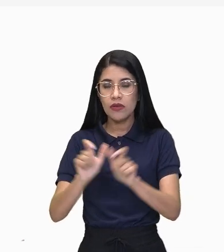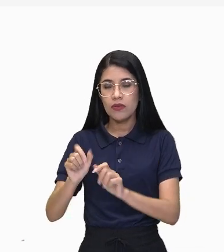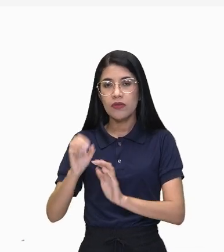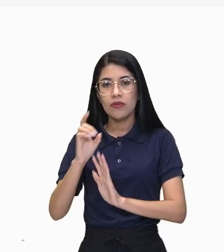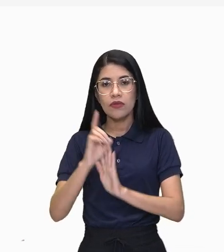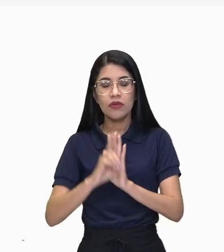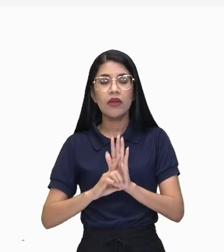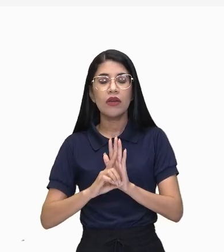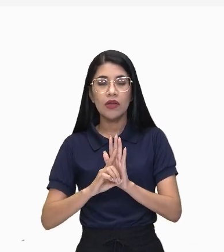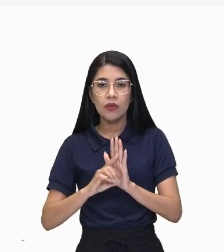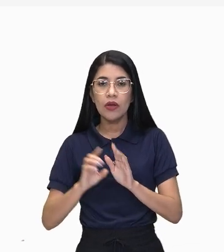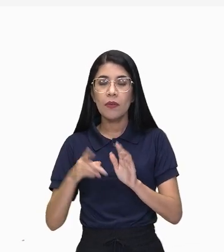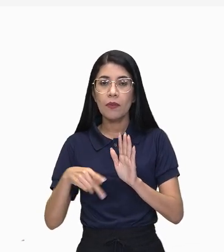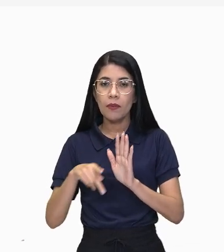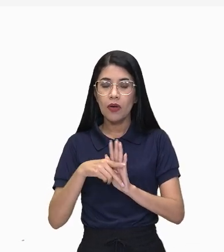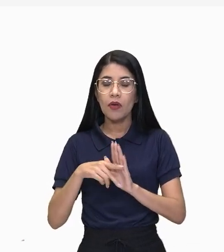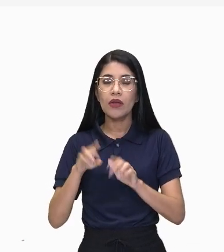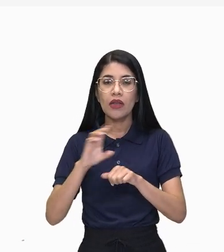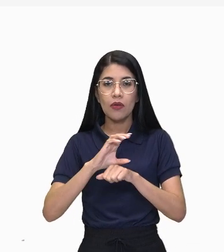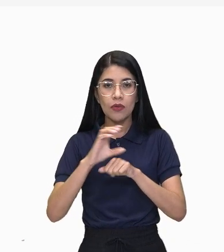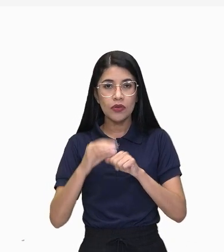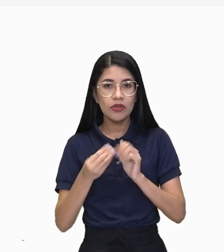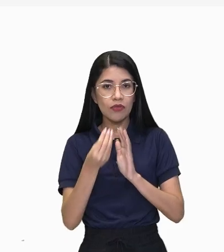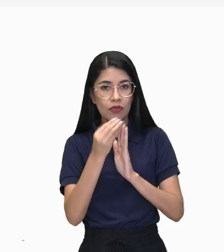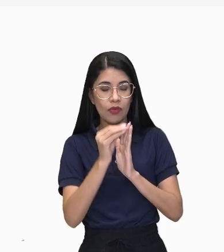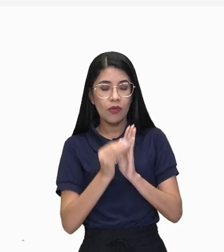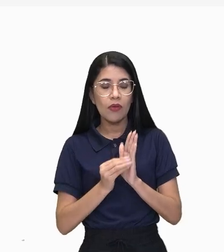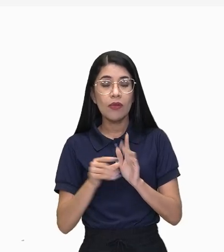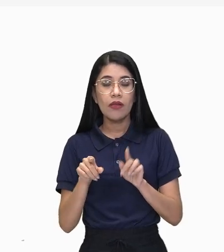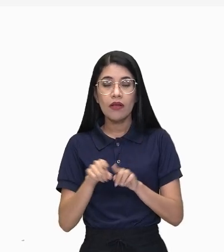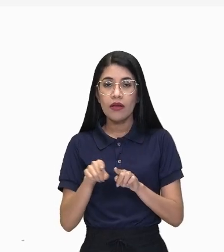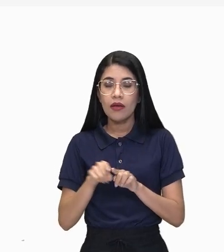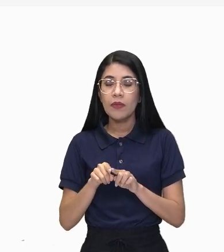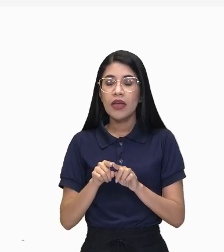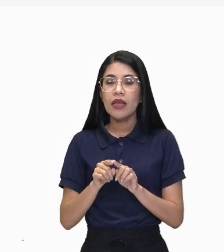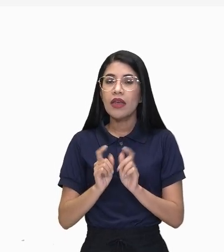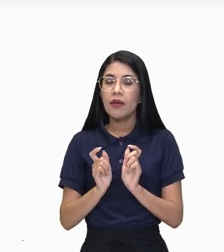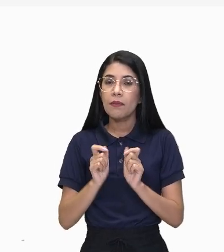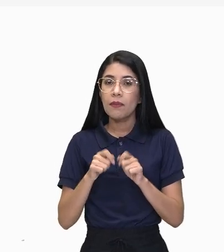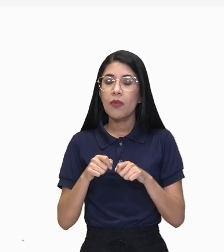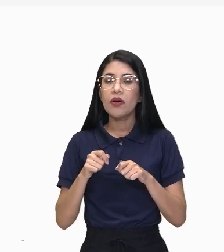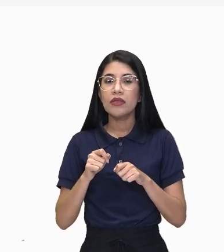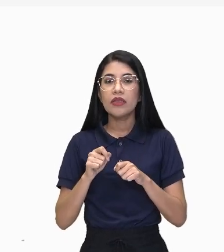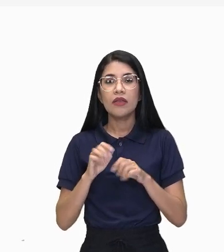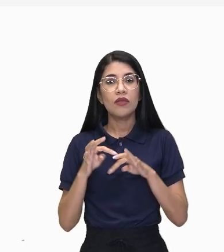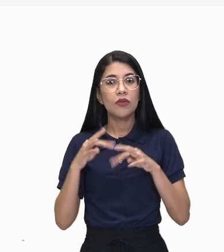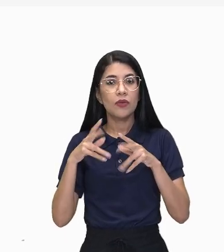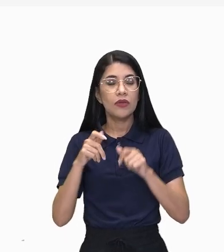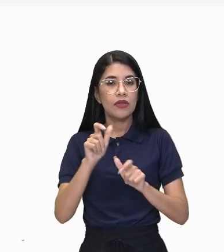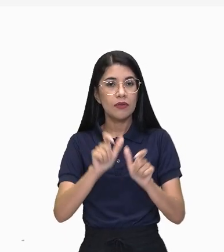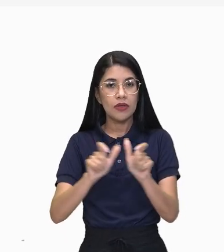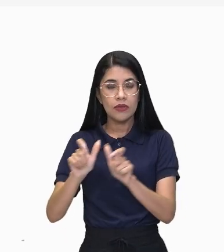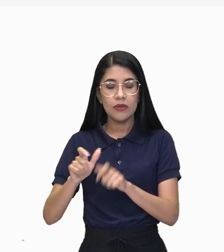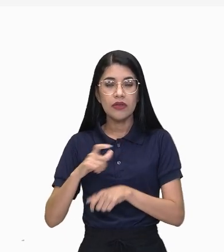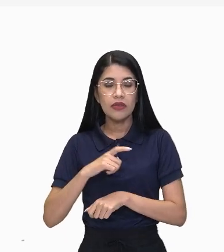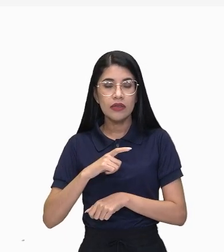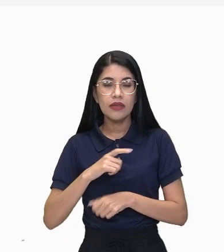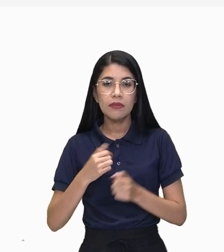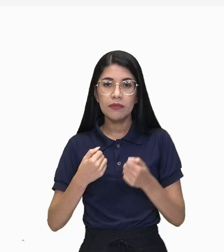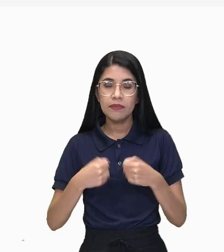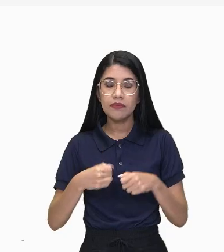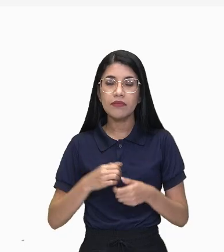direito constituído, né? Que está na Constituição Federal e que ele serve para todos, né? Esse direito aí. Então, a gente não